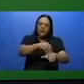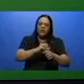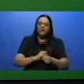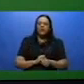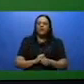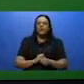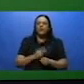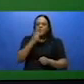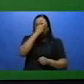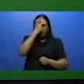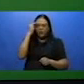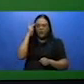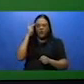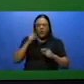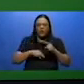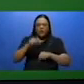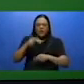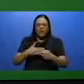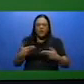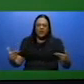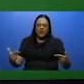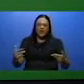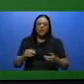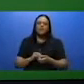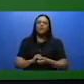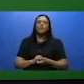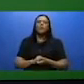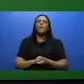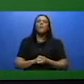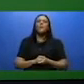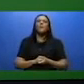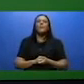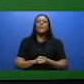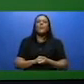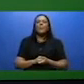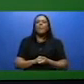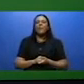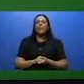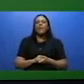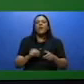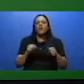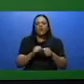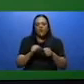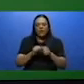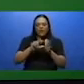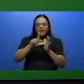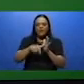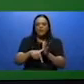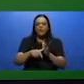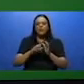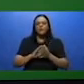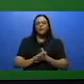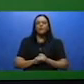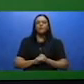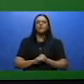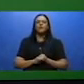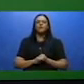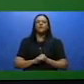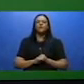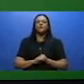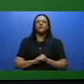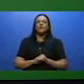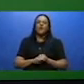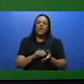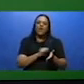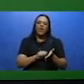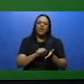pessoas e mercadorias. Pronto? Se não fez, faz depois com calma.